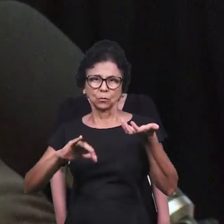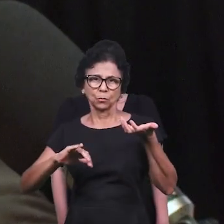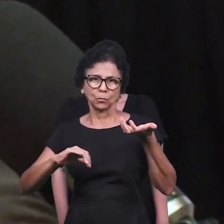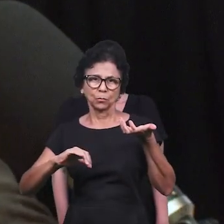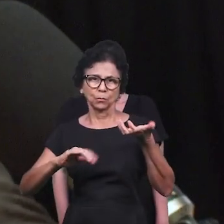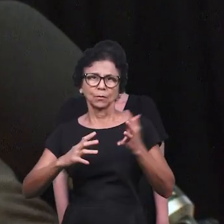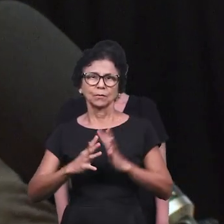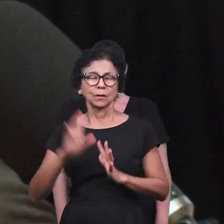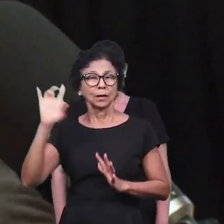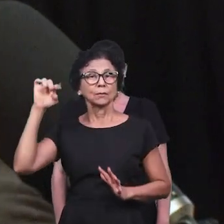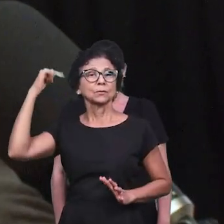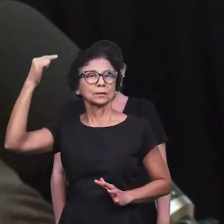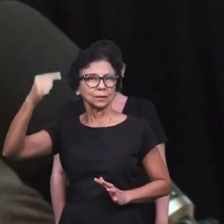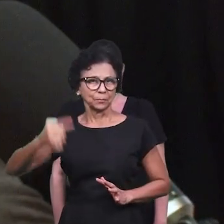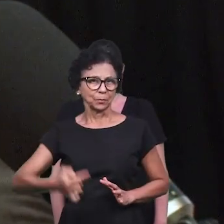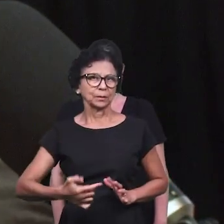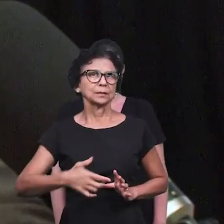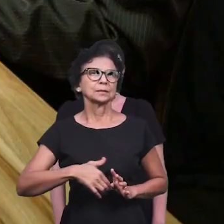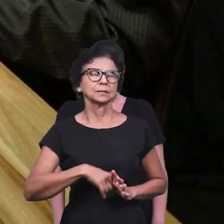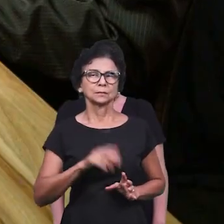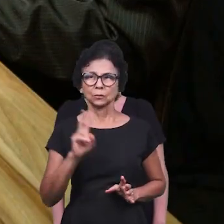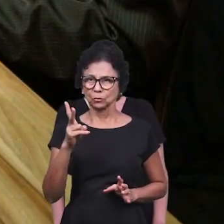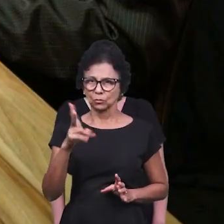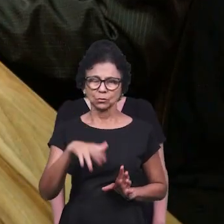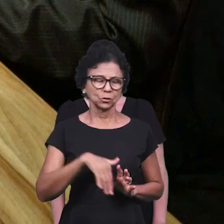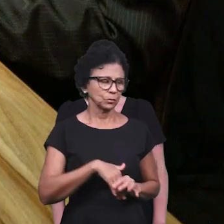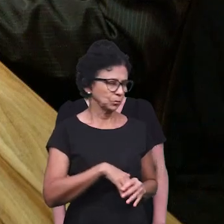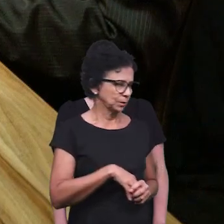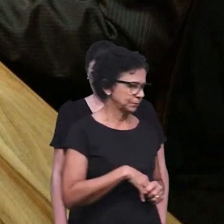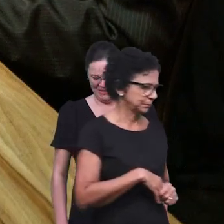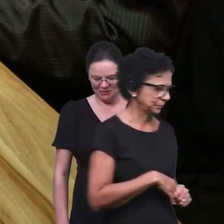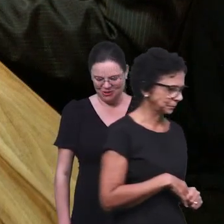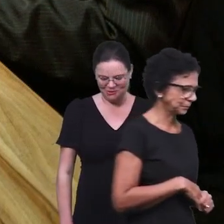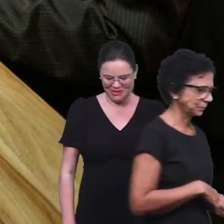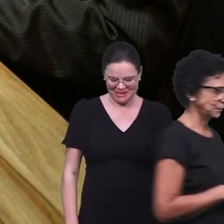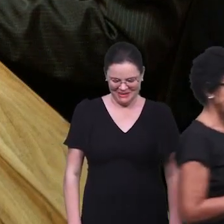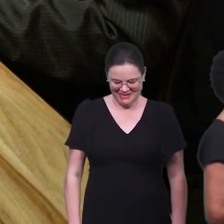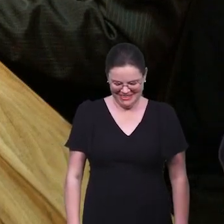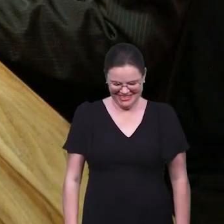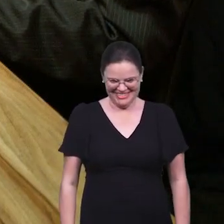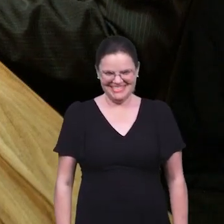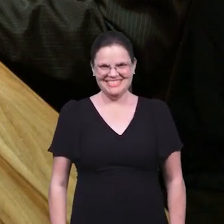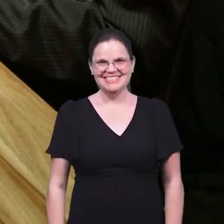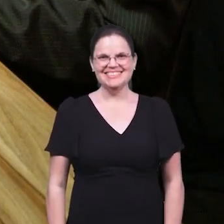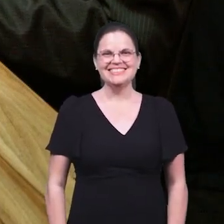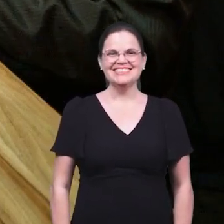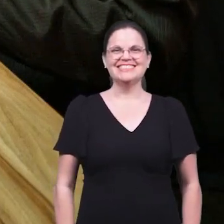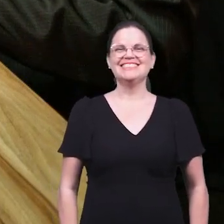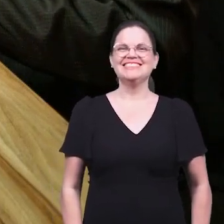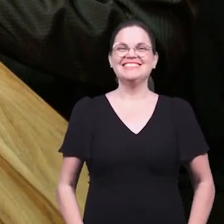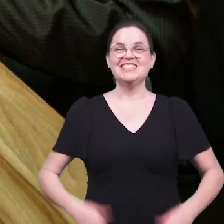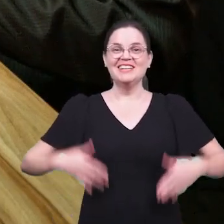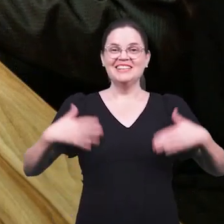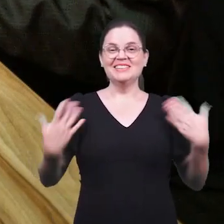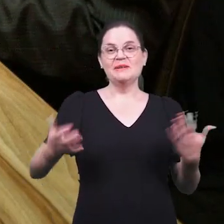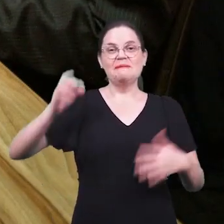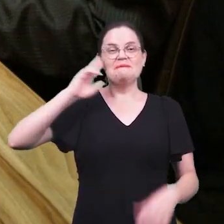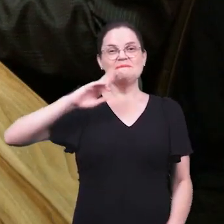do Senado, foi antes ou depois Foi disso? depois. Foi depois. Essa é uma experiência muito marcante, mas continue então. Foi